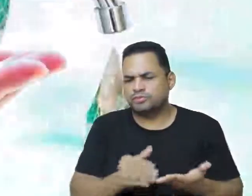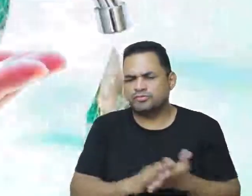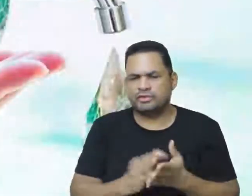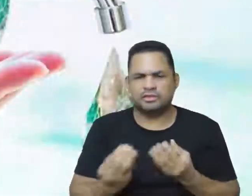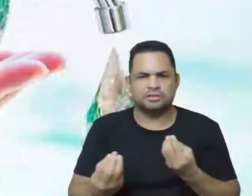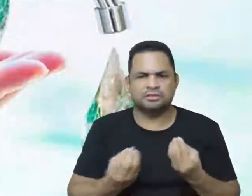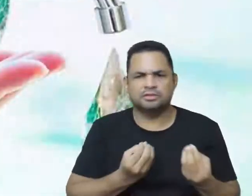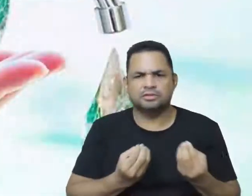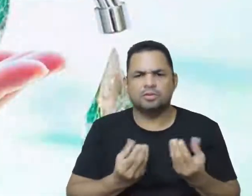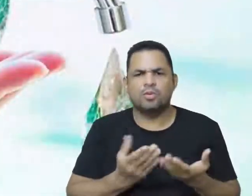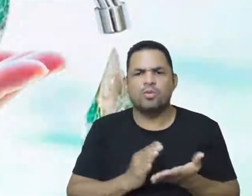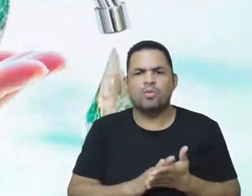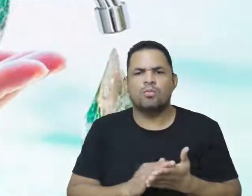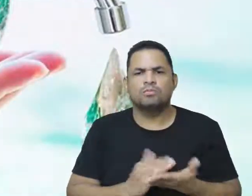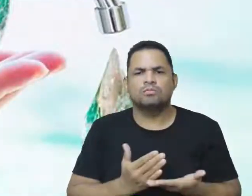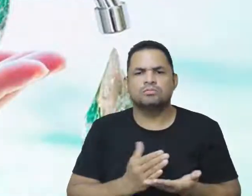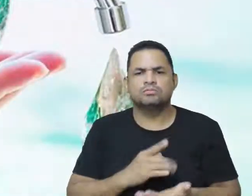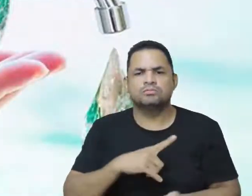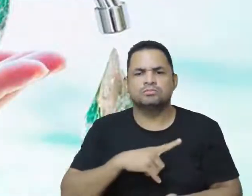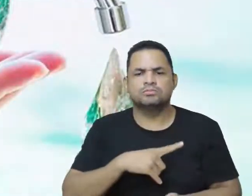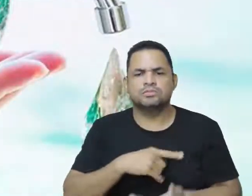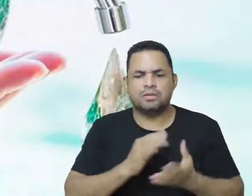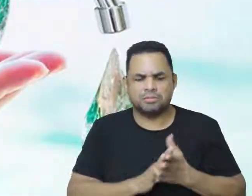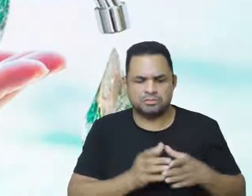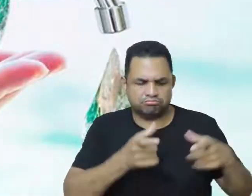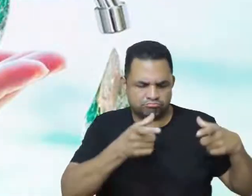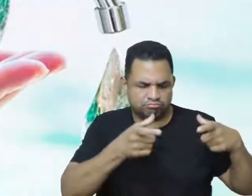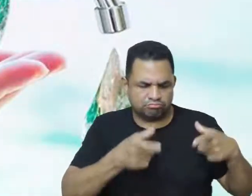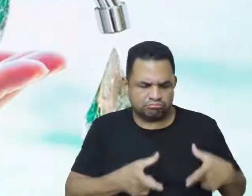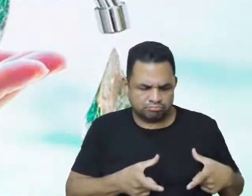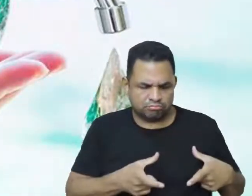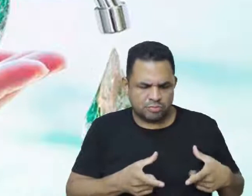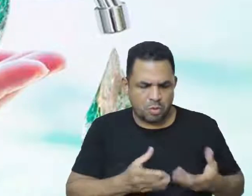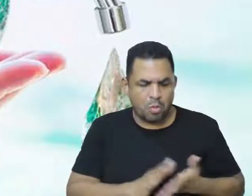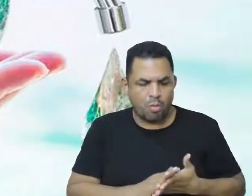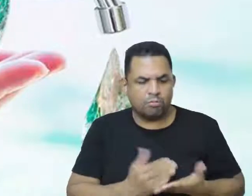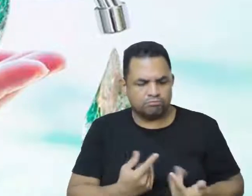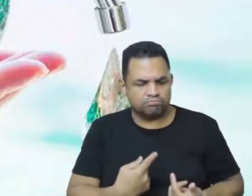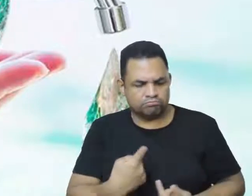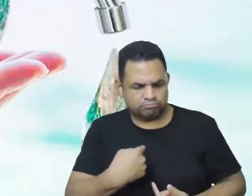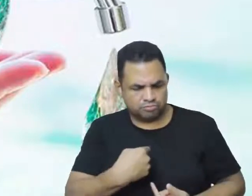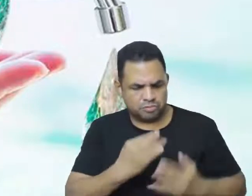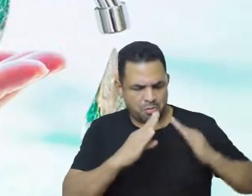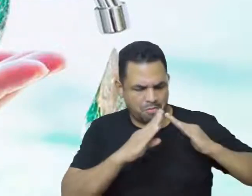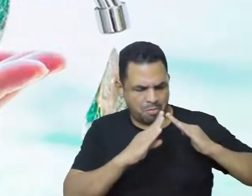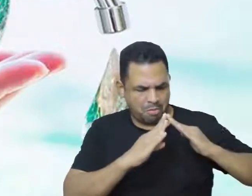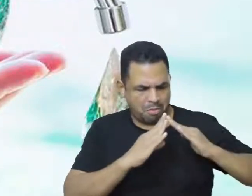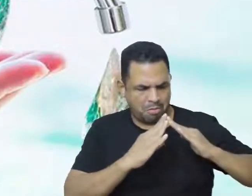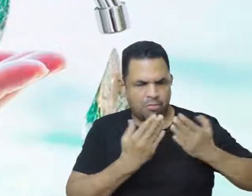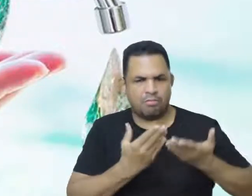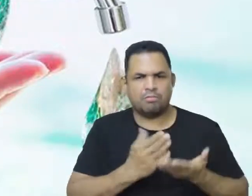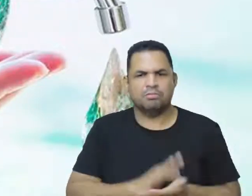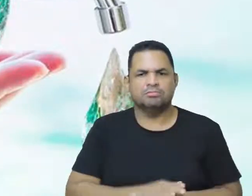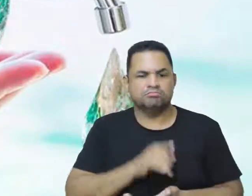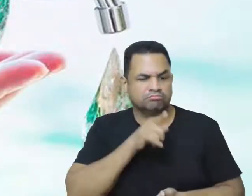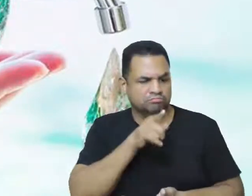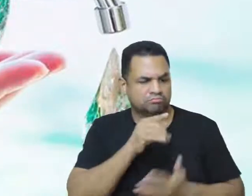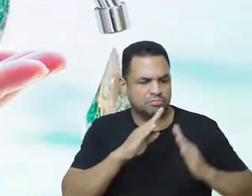diferentes escalas? Porque temos uma escala local, que é onde você mora. Tem impacto ambiental da água onde você mora?